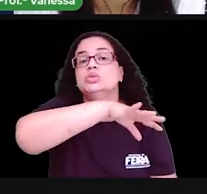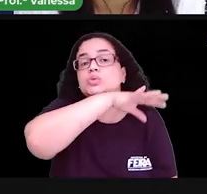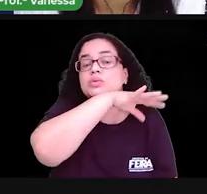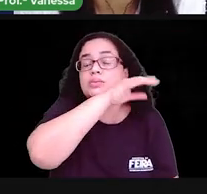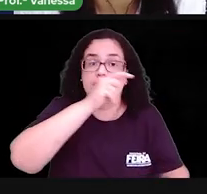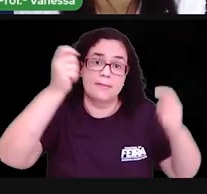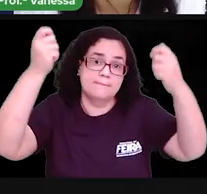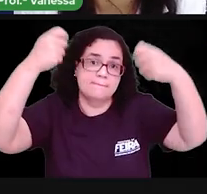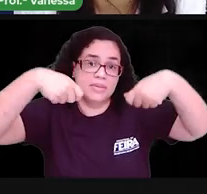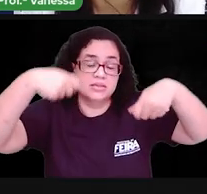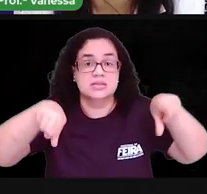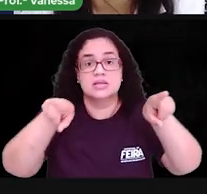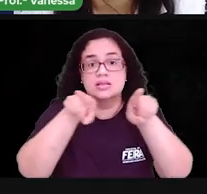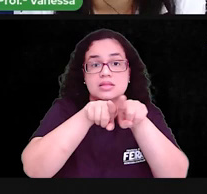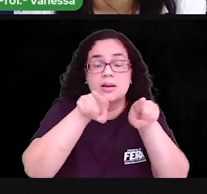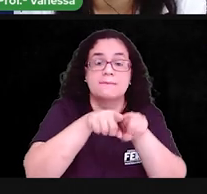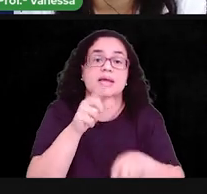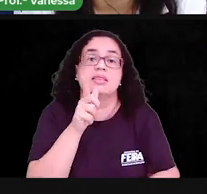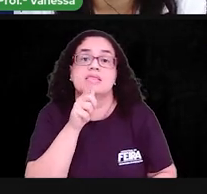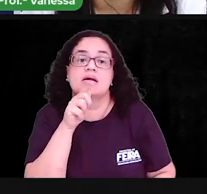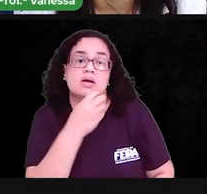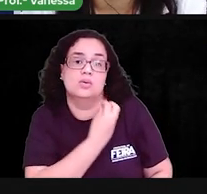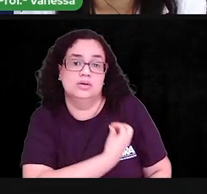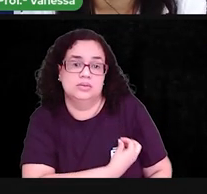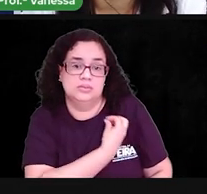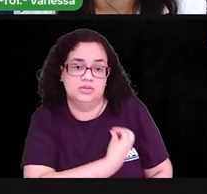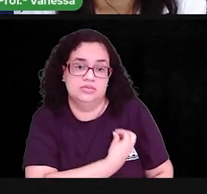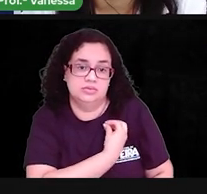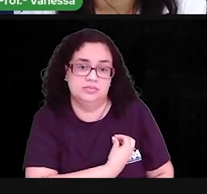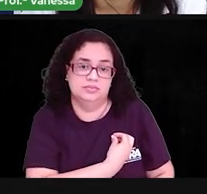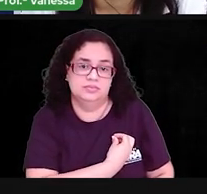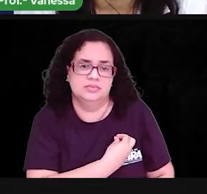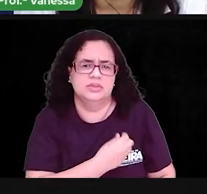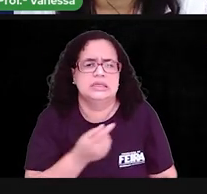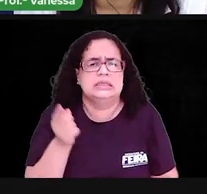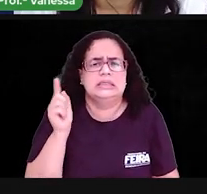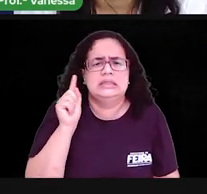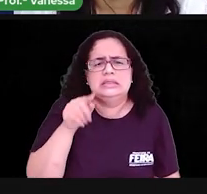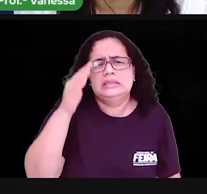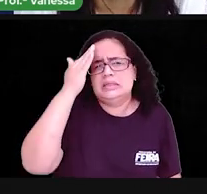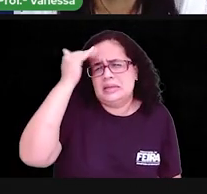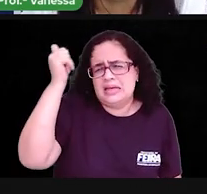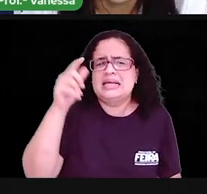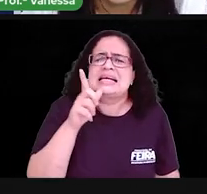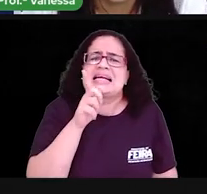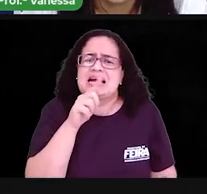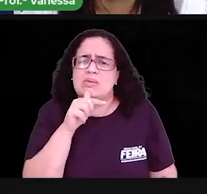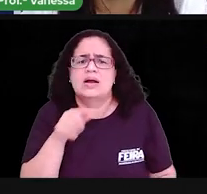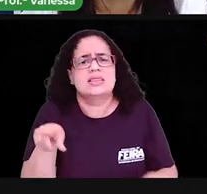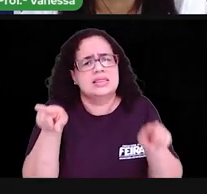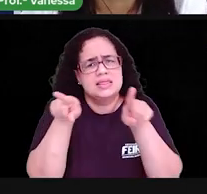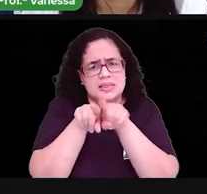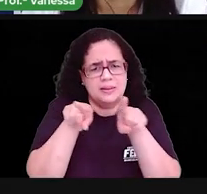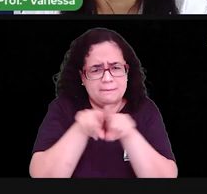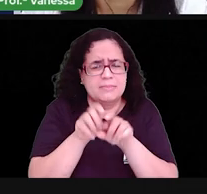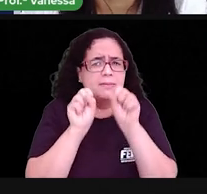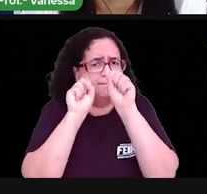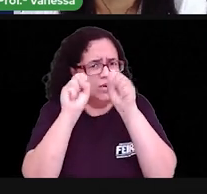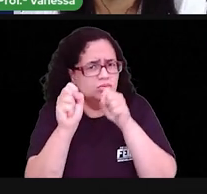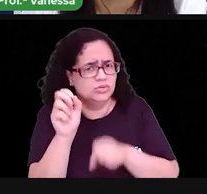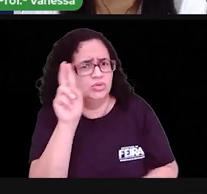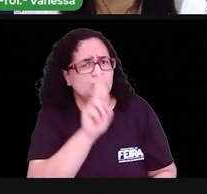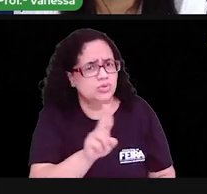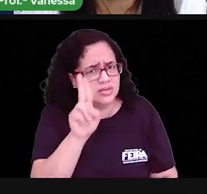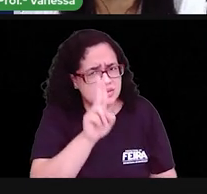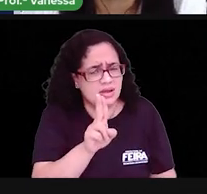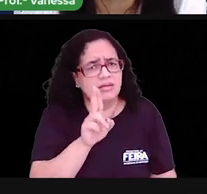também precisam da água para sobreviver E aí Olá você sabia que a água também pode